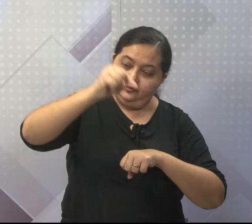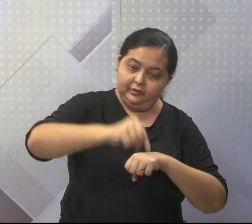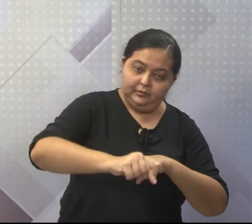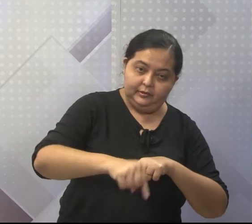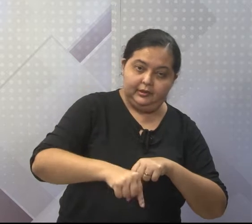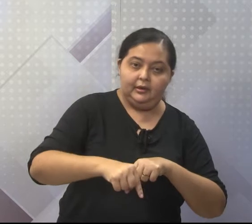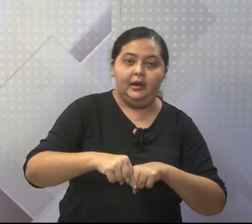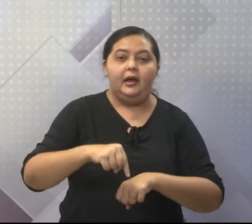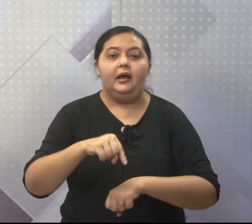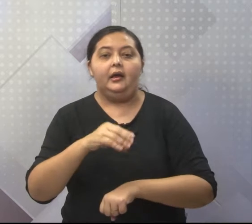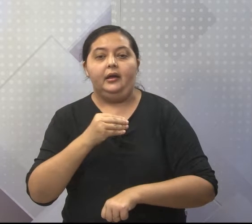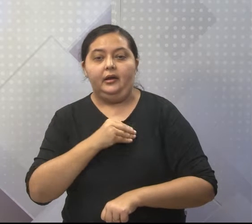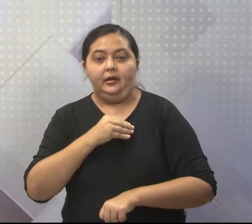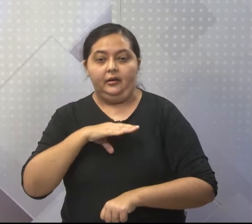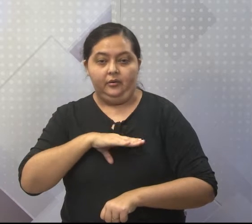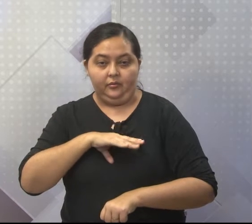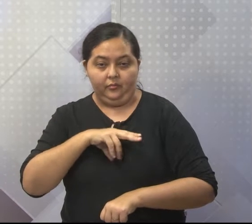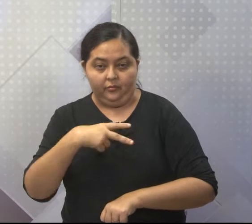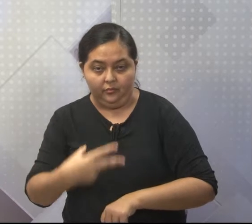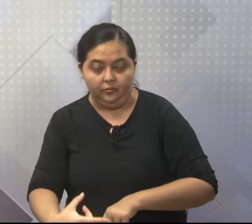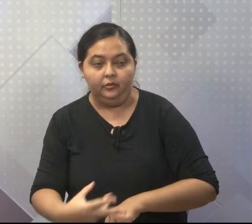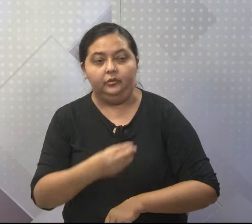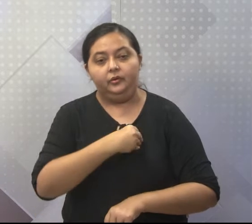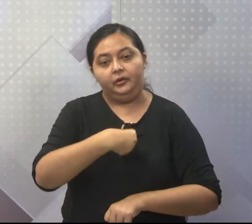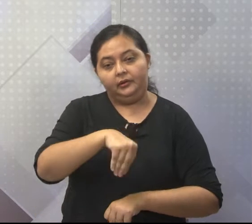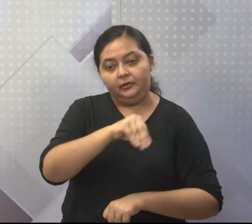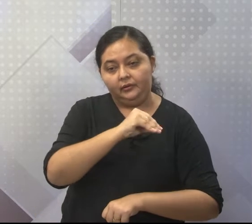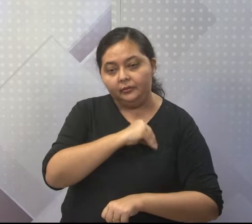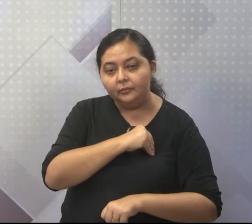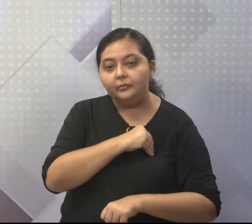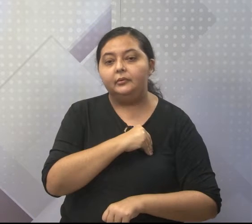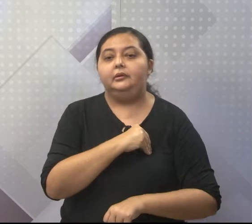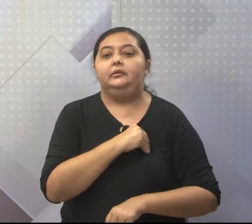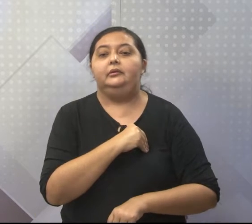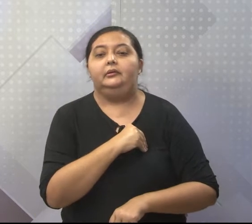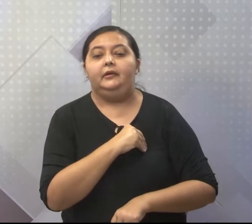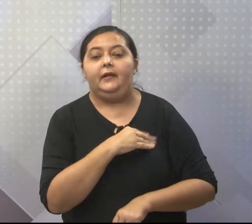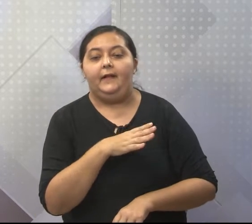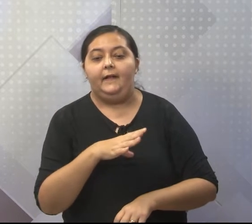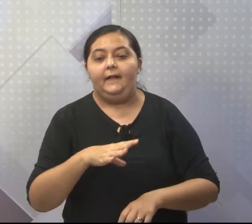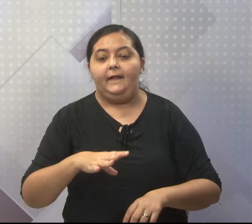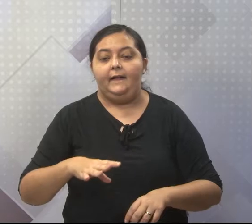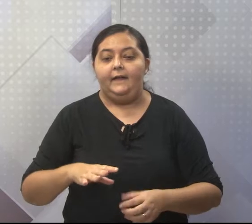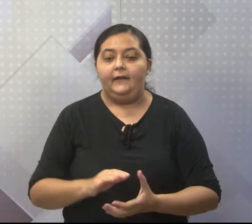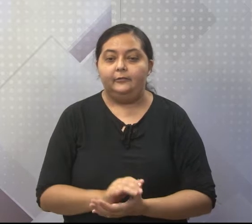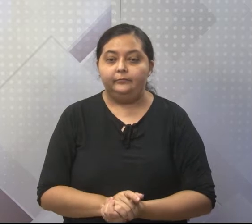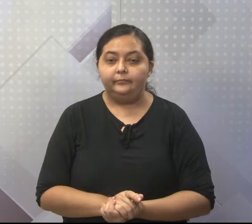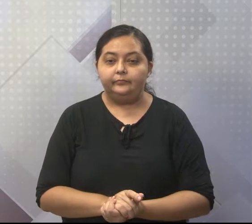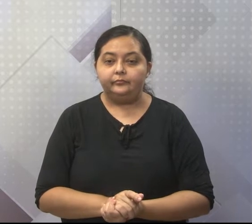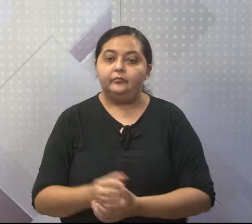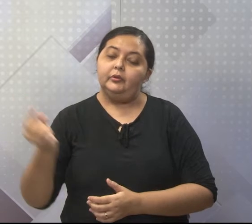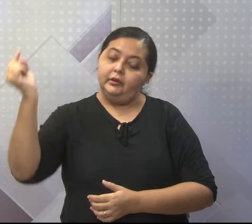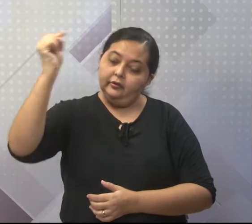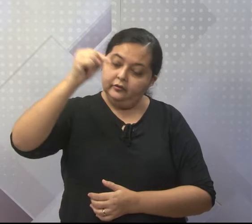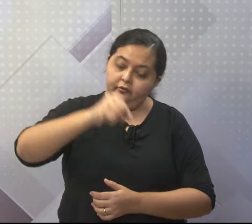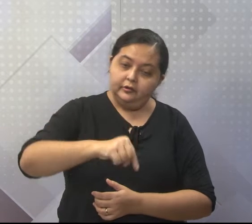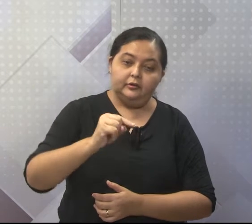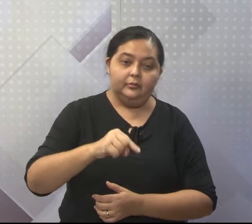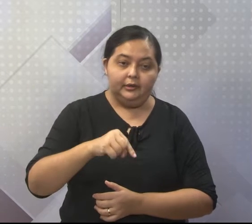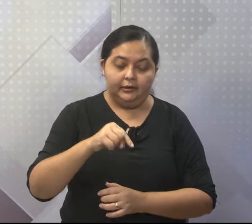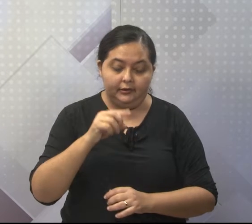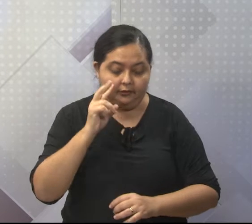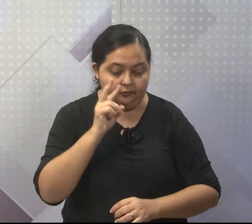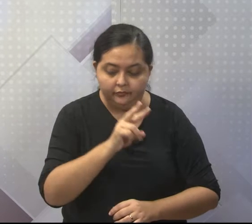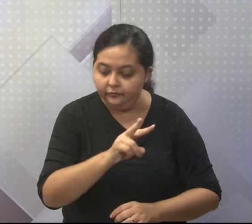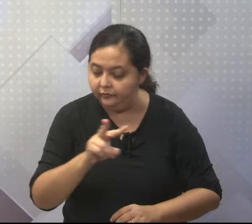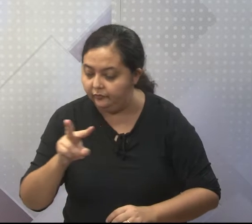Espanha Portugal a Holanda também E aí a Espanha e Portugal a península ibérica Eles vieram e começar